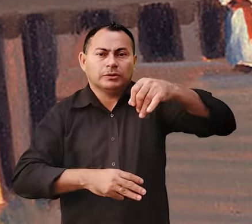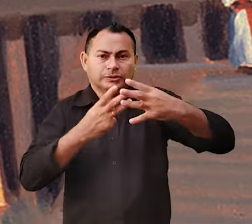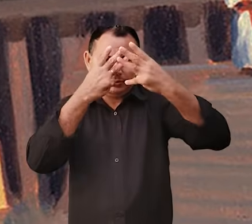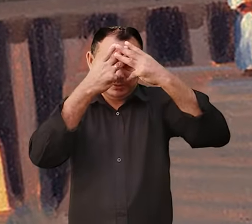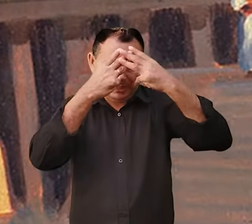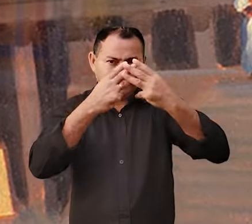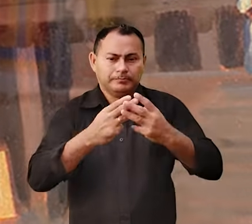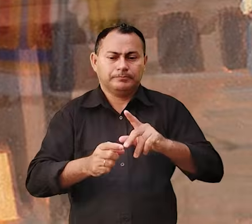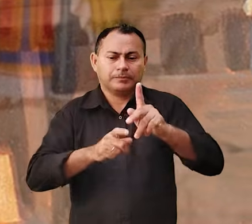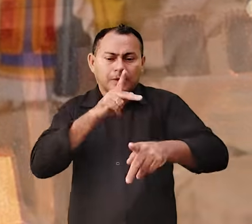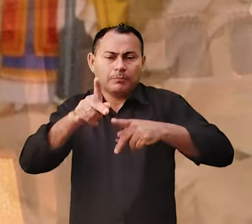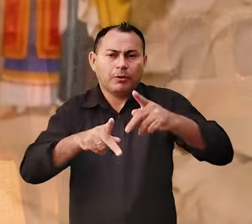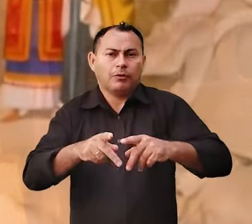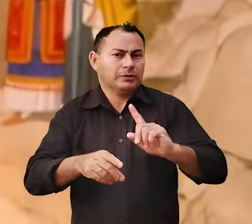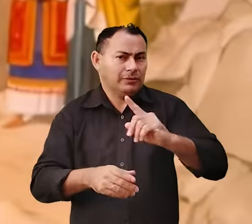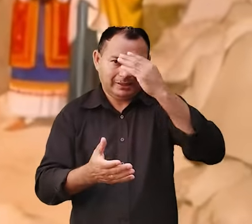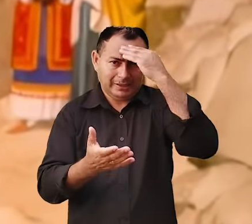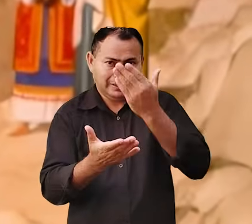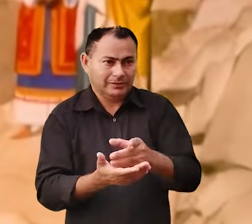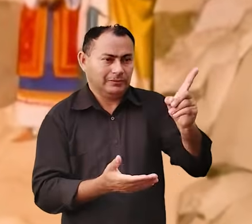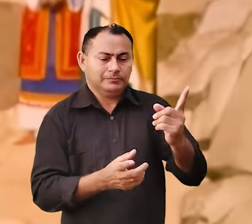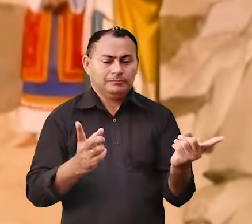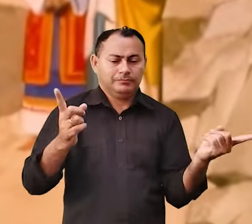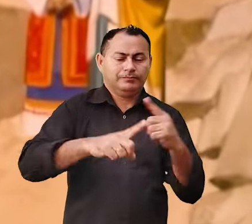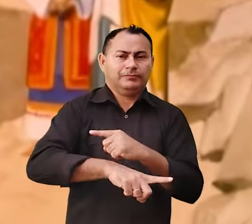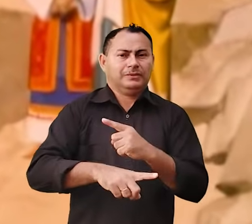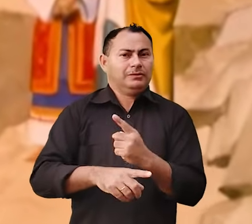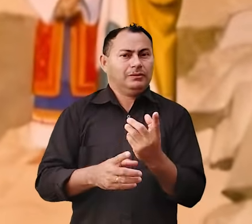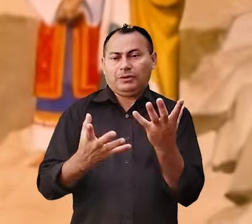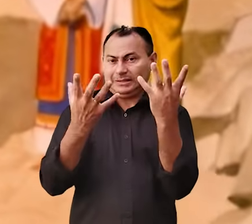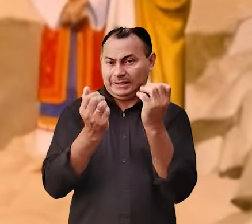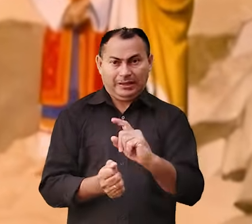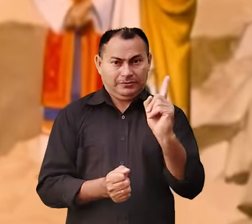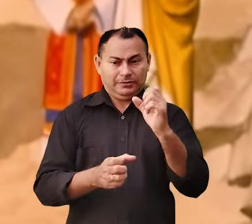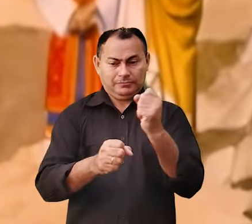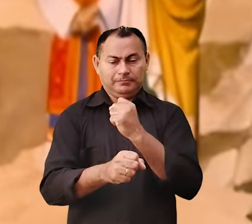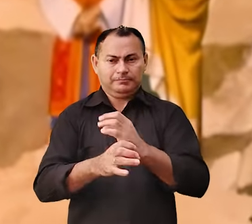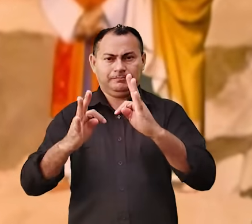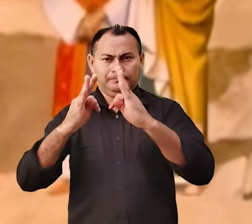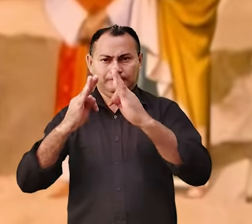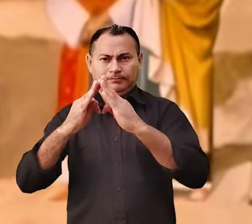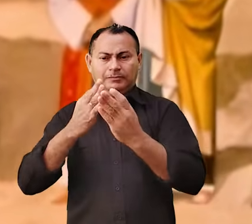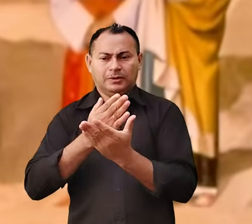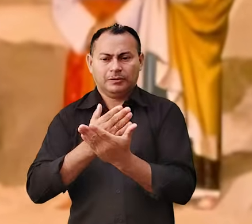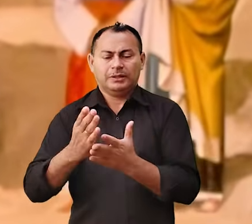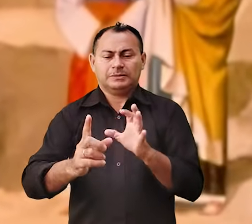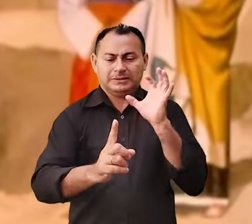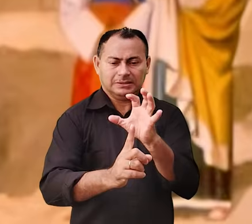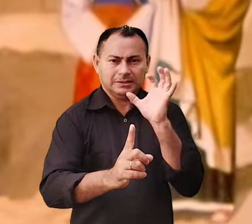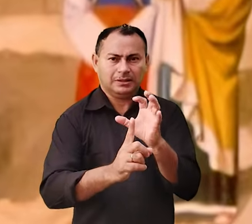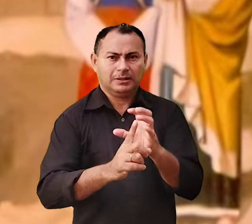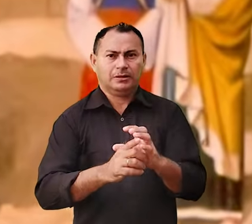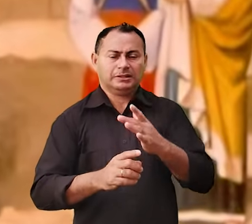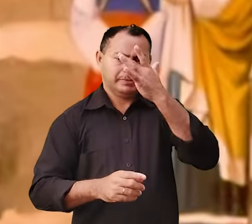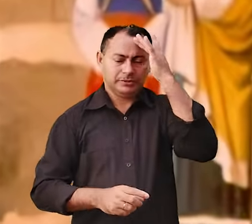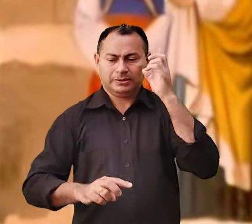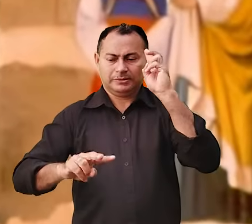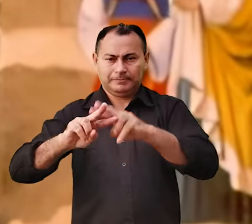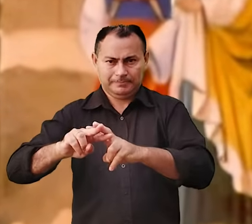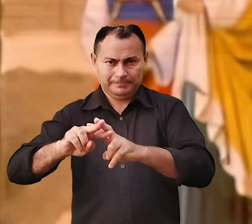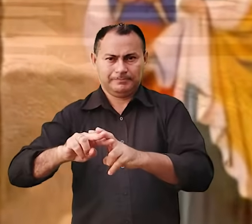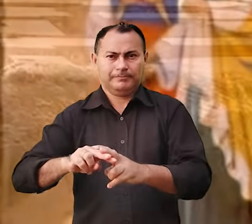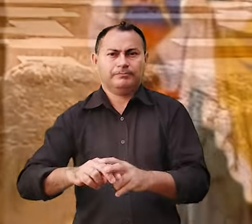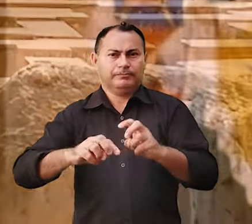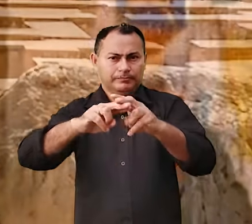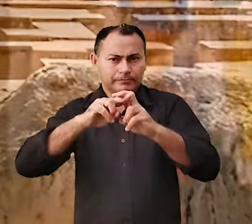de Judá. Esse povo pagão, que se opunha à reconstrução do templo, passou a pressionar os